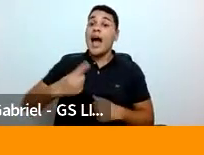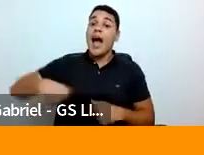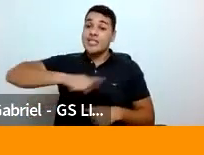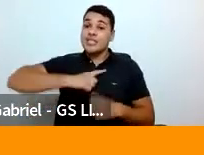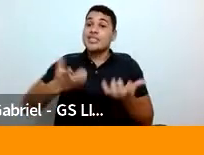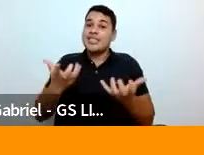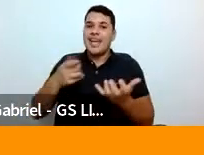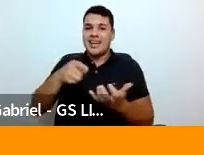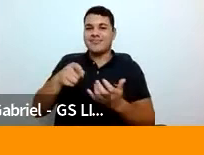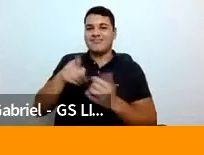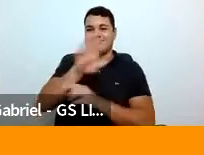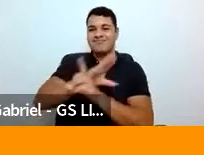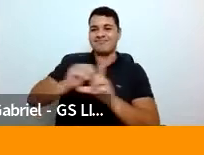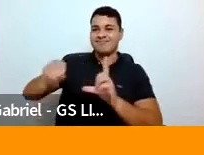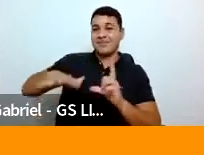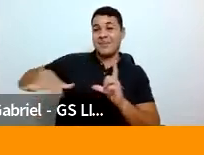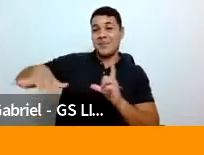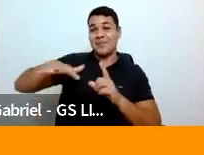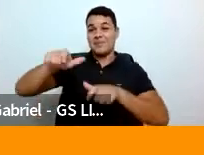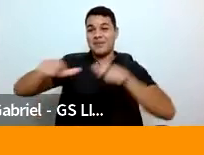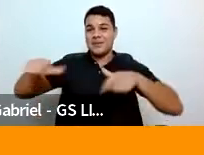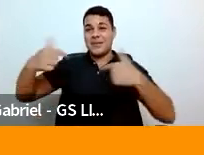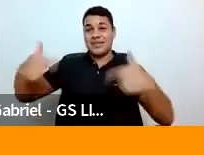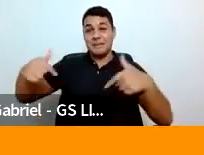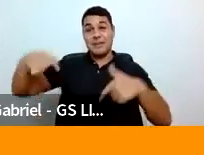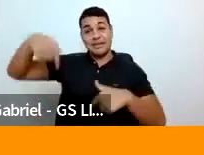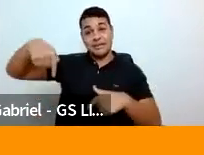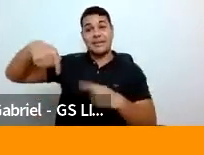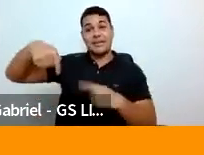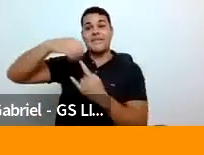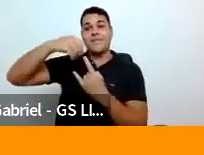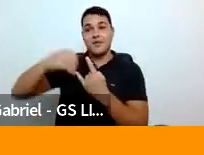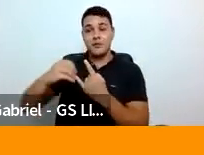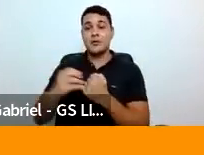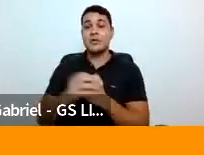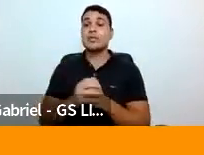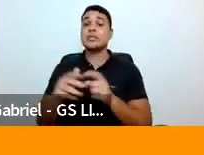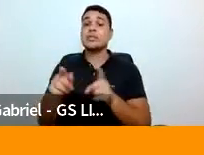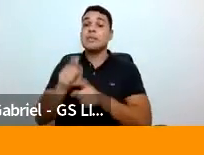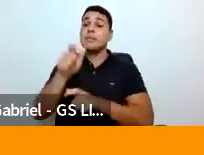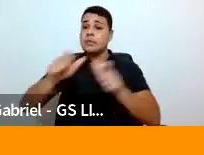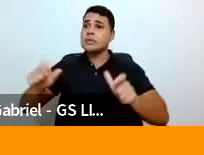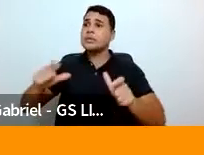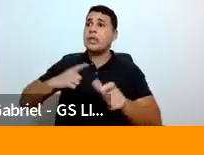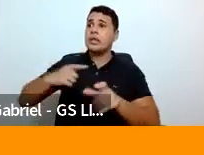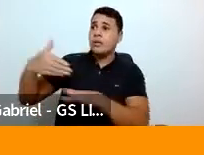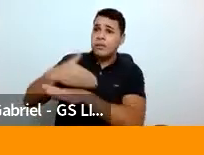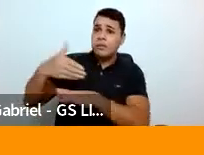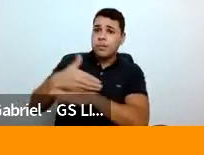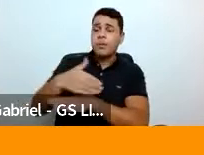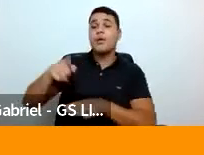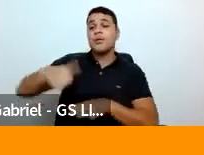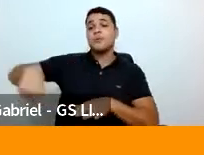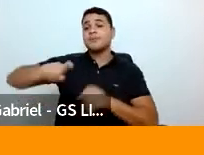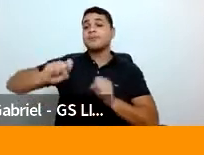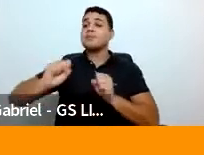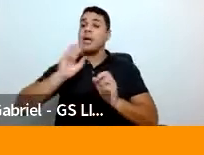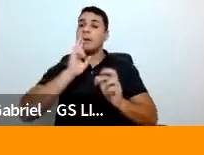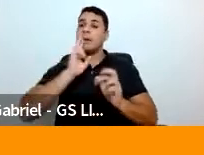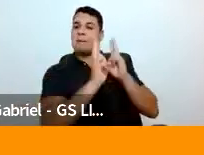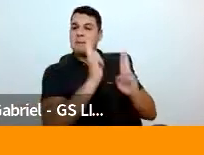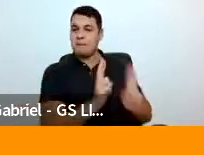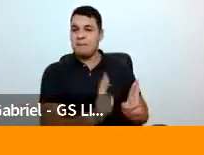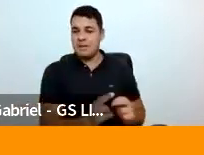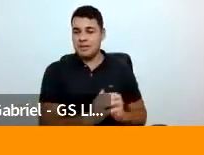comunidade Fiocruz, para que as pessoas que fazem parte, né, dessa instituição possam dar suas contribuições. Assim como, no